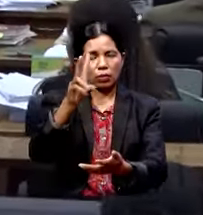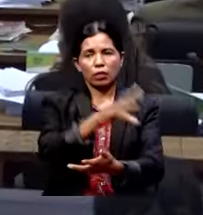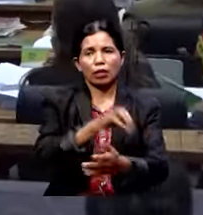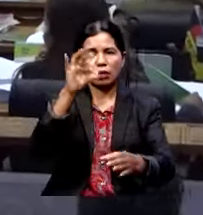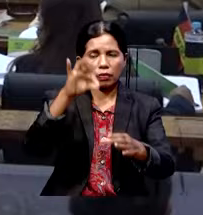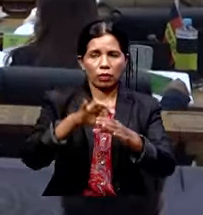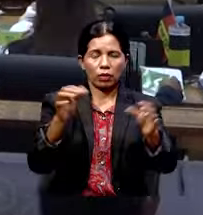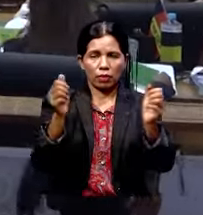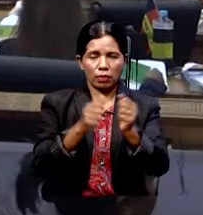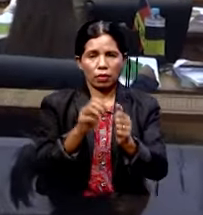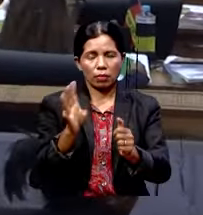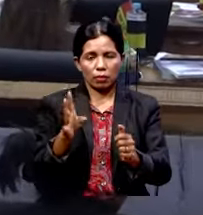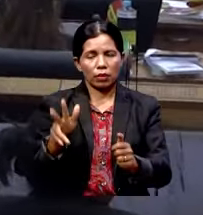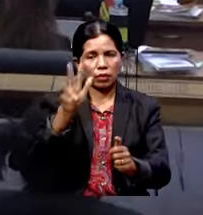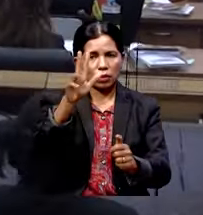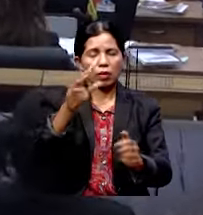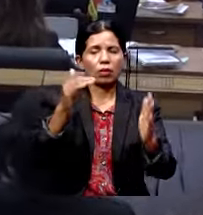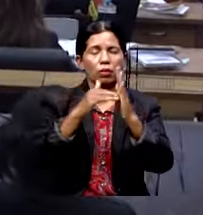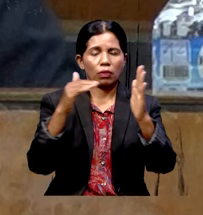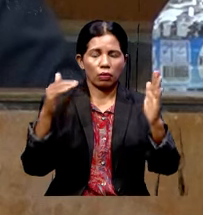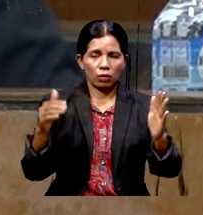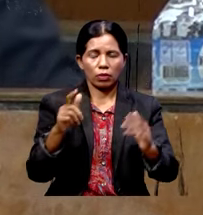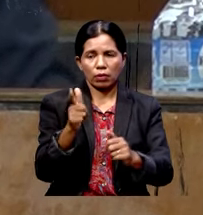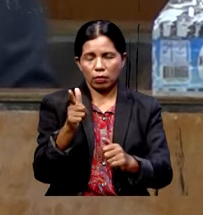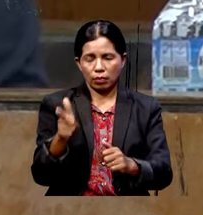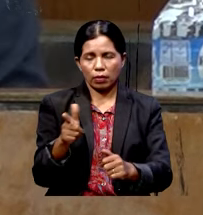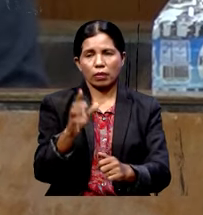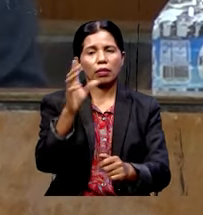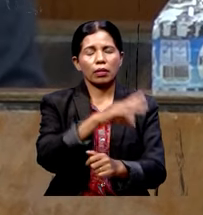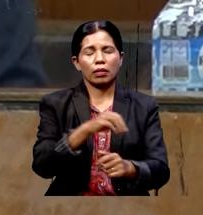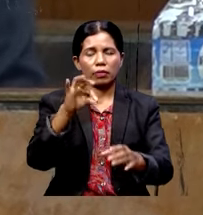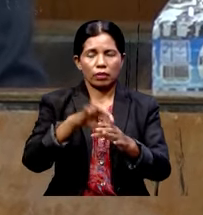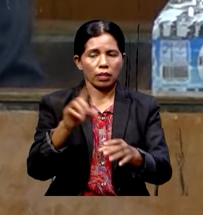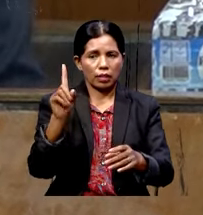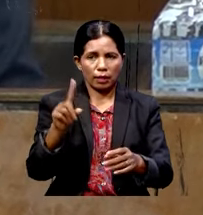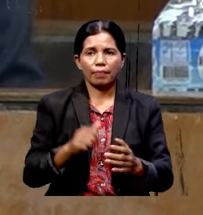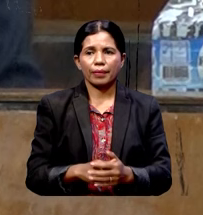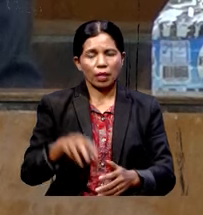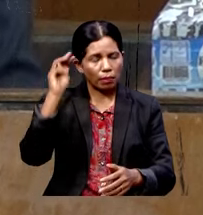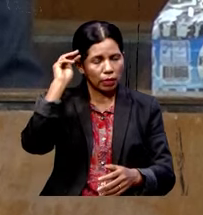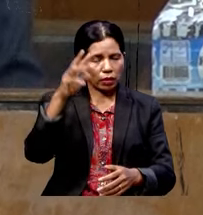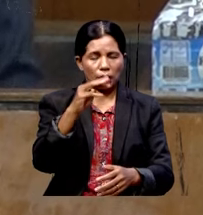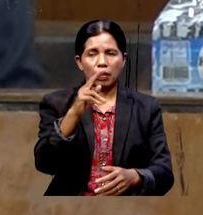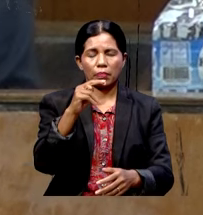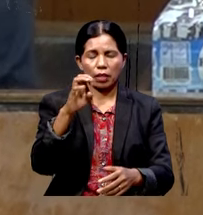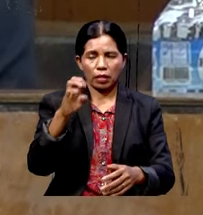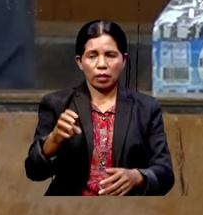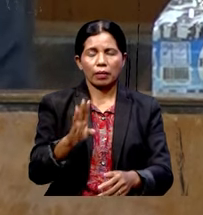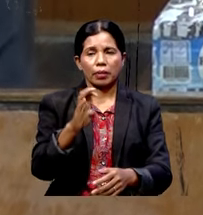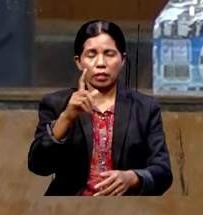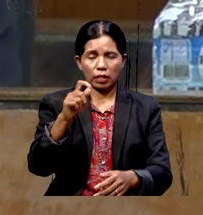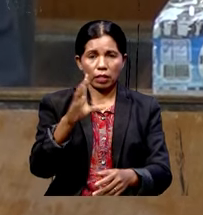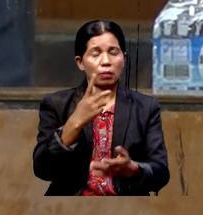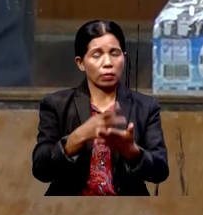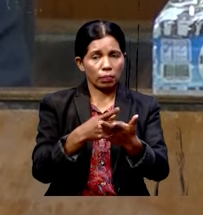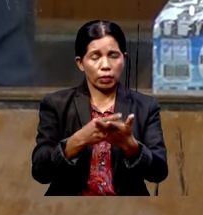votos a favor atno Resin tolo contra rua nulo na abstenção ida. Ministro Negócio Estrangeiro na cooperação Benedito Freitas Chateten e a